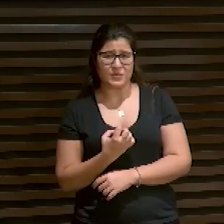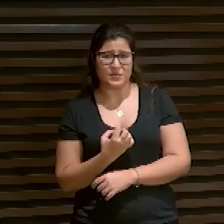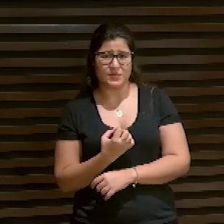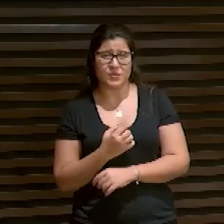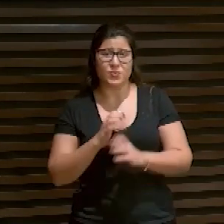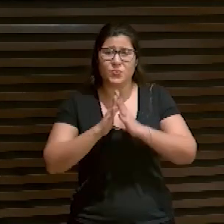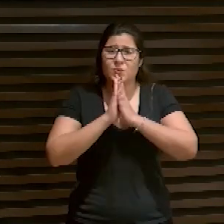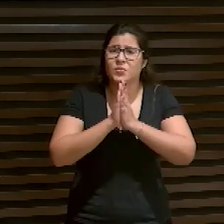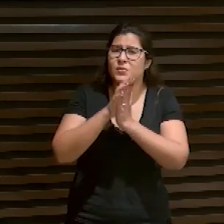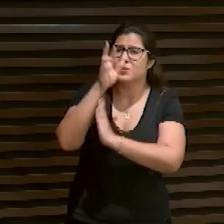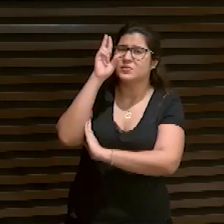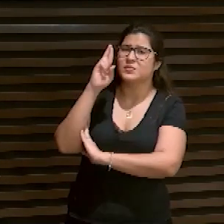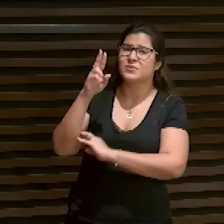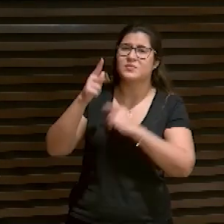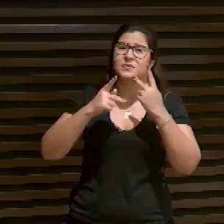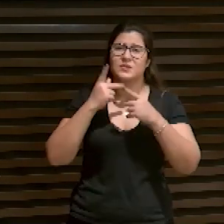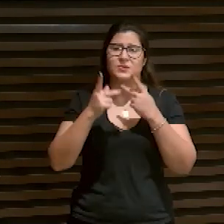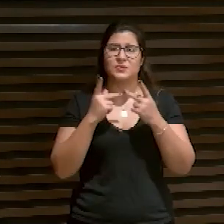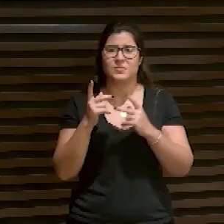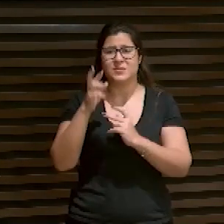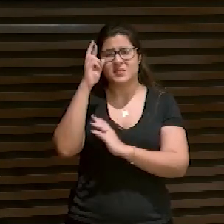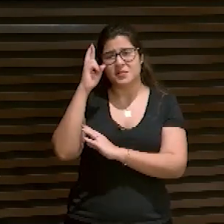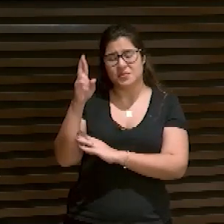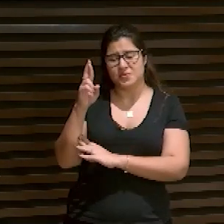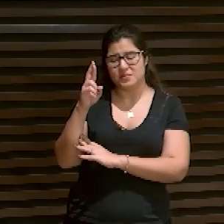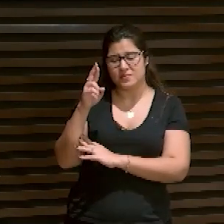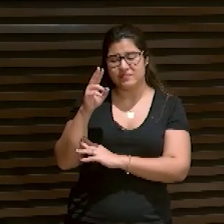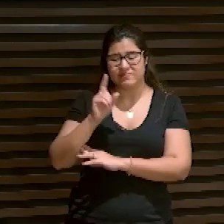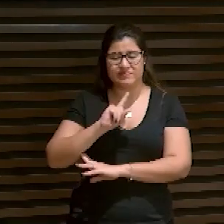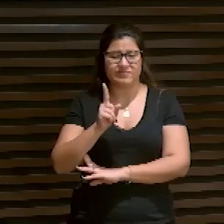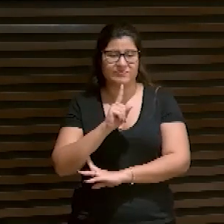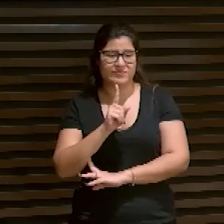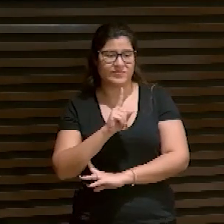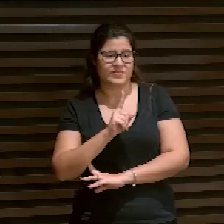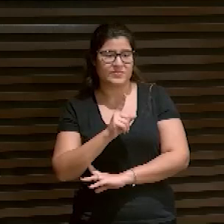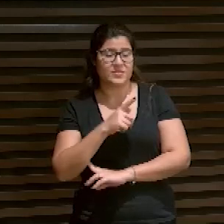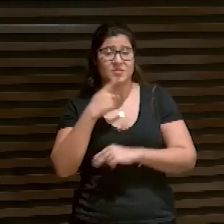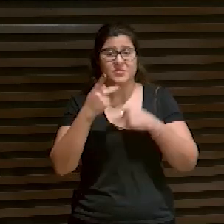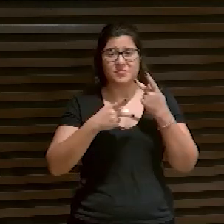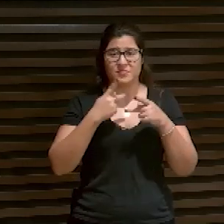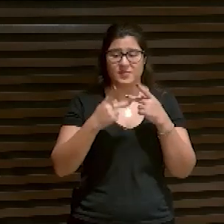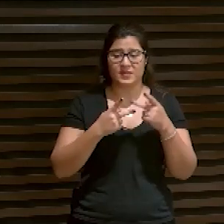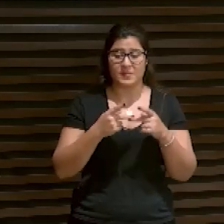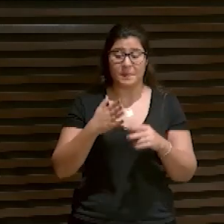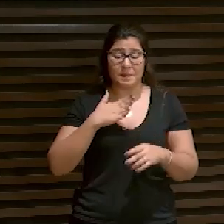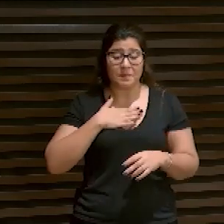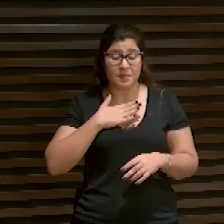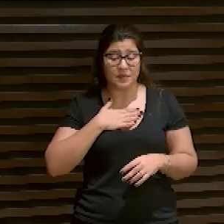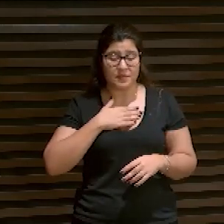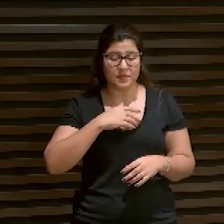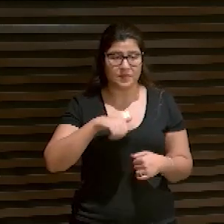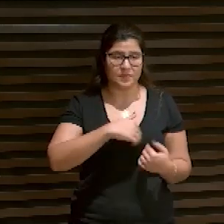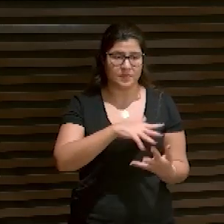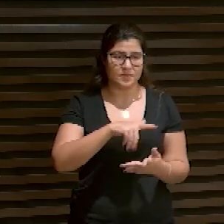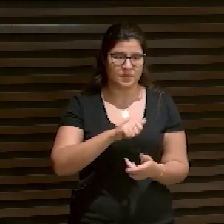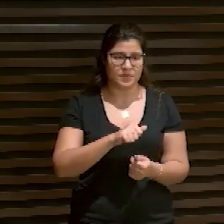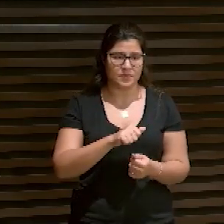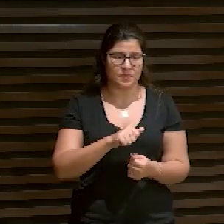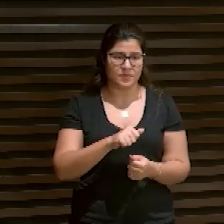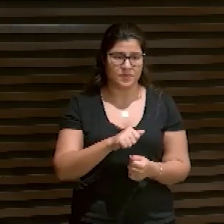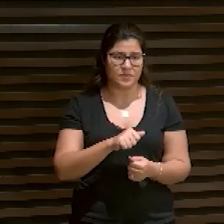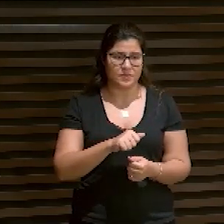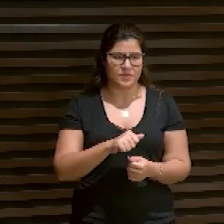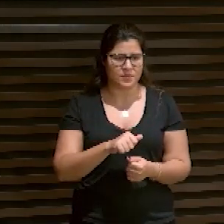disse: Senhor, não foi isso que eu disse, estando ainda na minha terra? Por isso me adiantei, fugindo